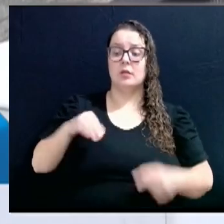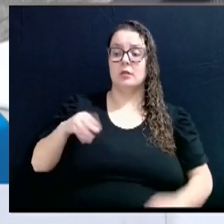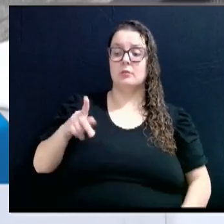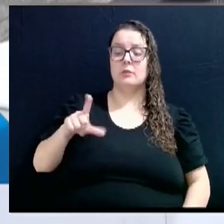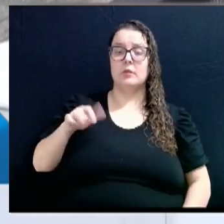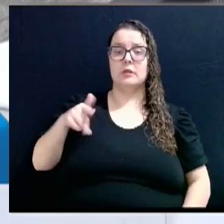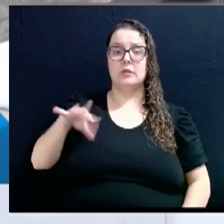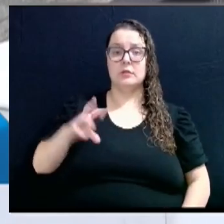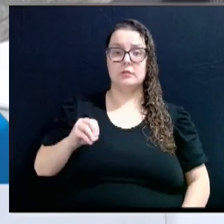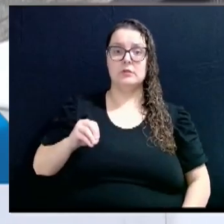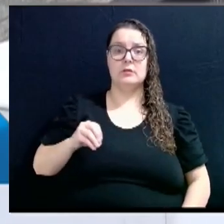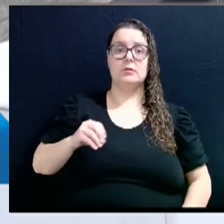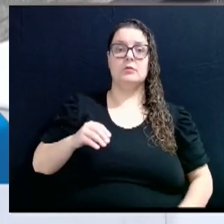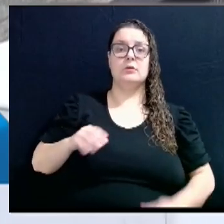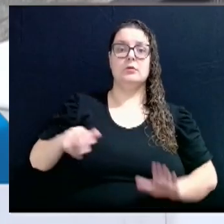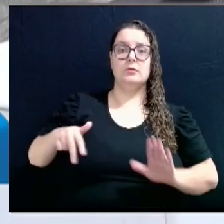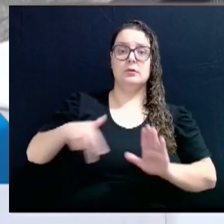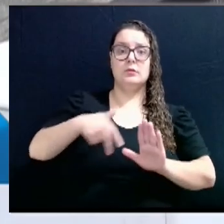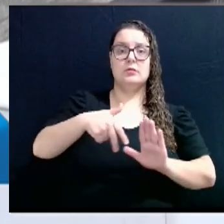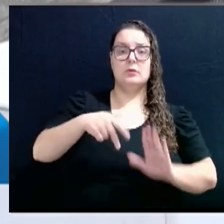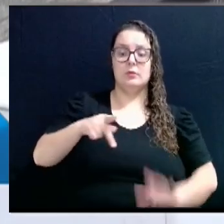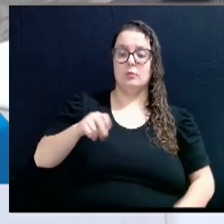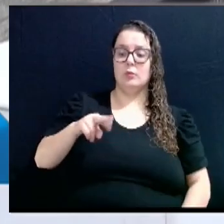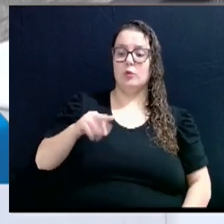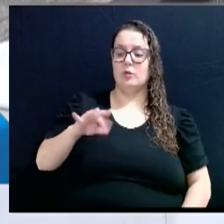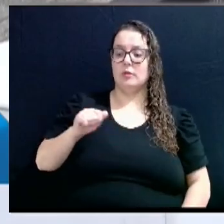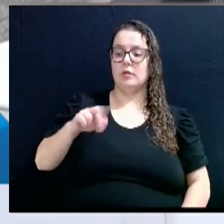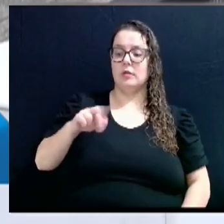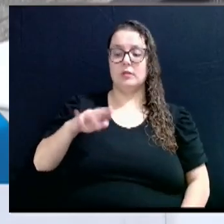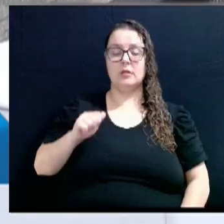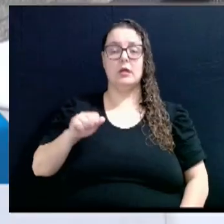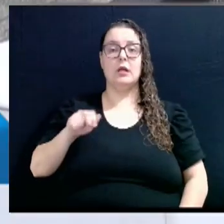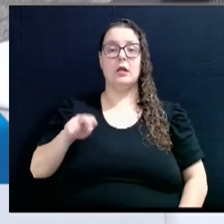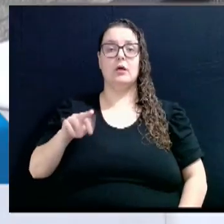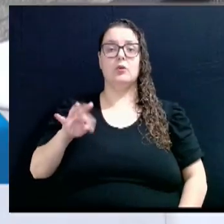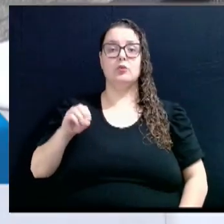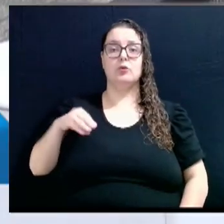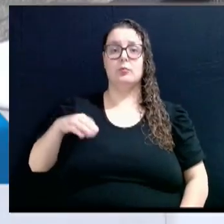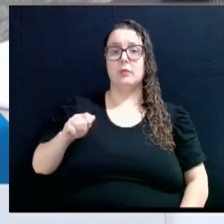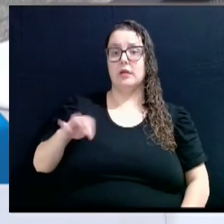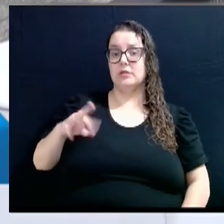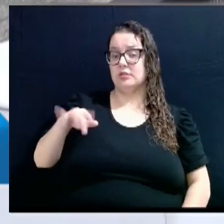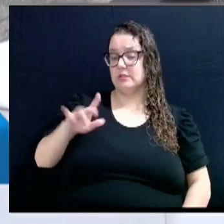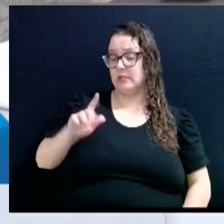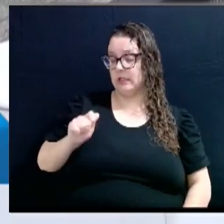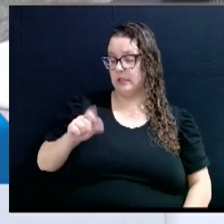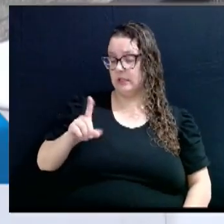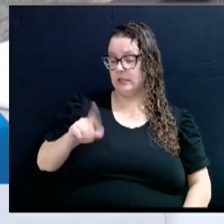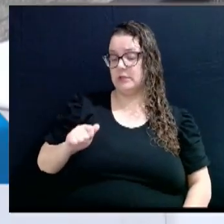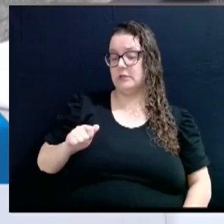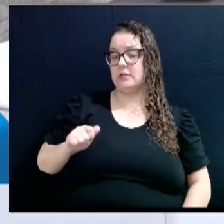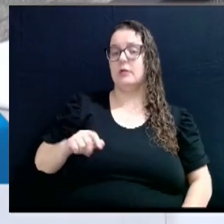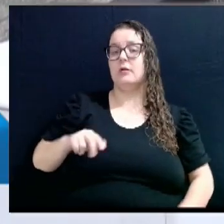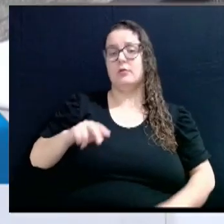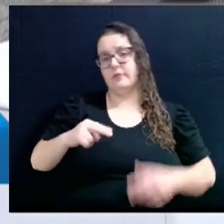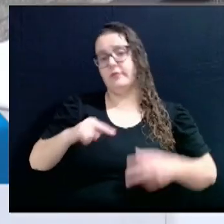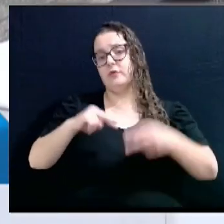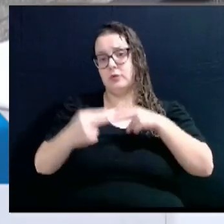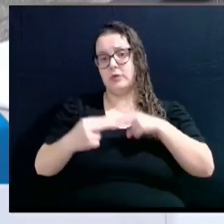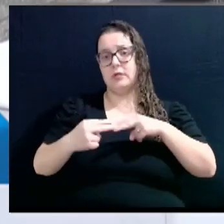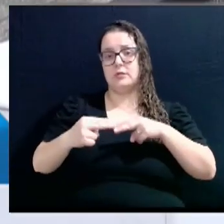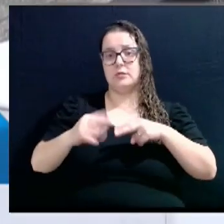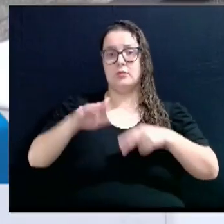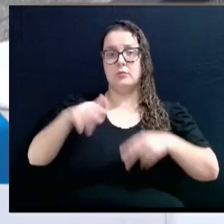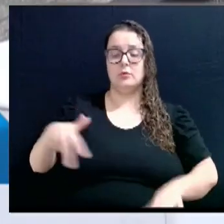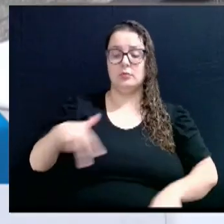portarias automatizadas, né? Virtuais. Quando você tem um trabalhador ali, uma pessoa que você já conta, uma